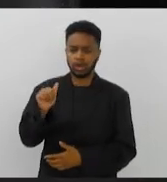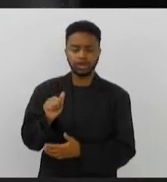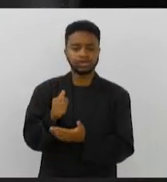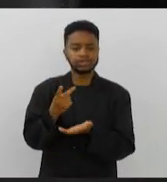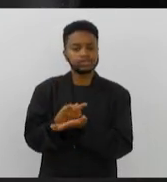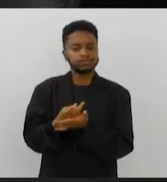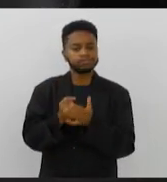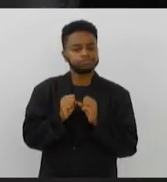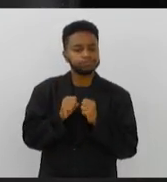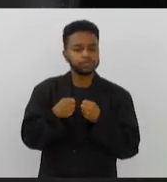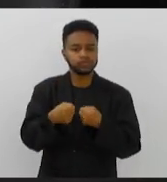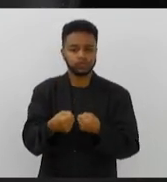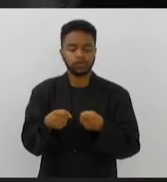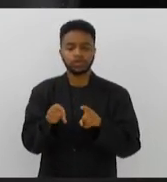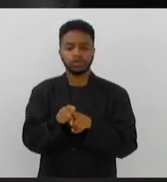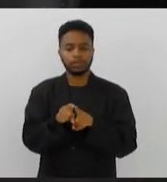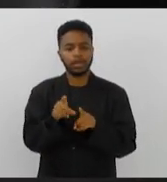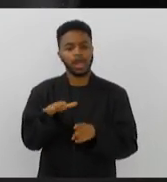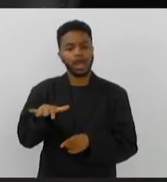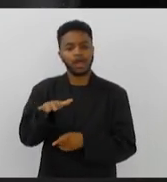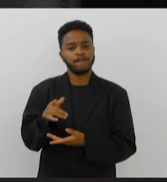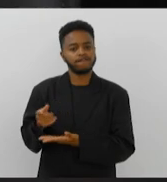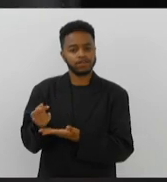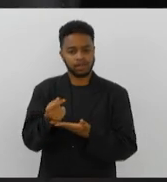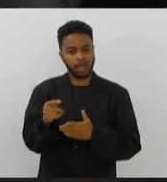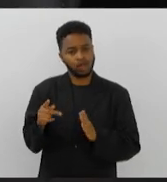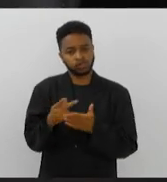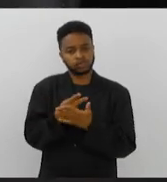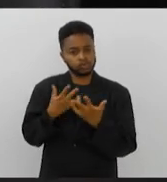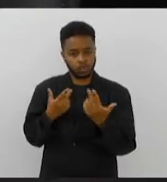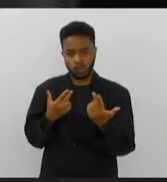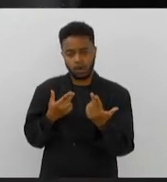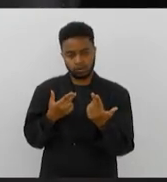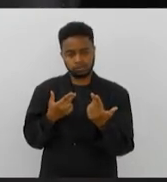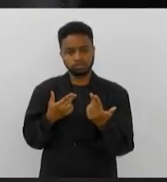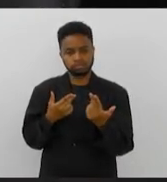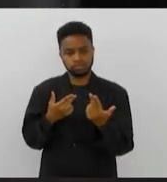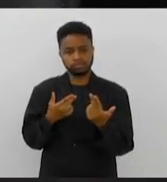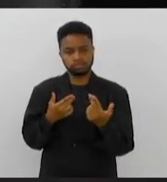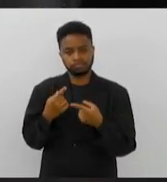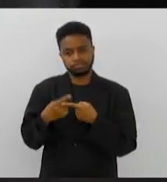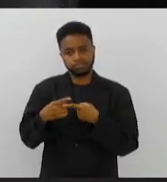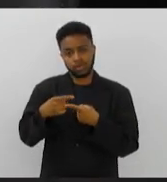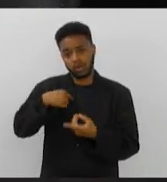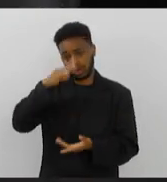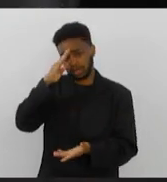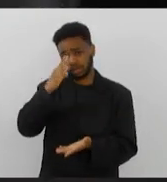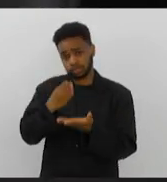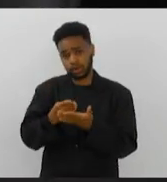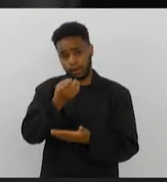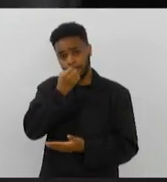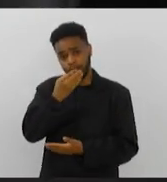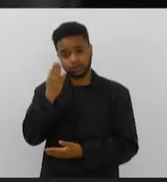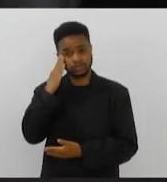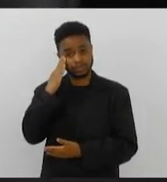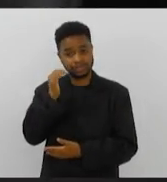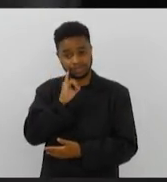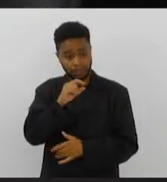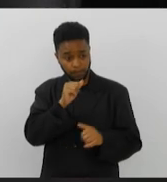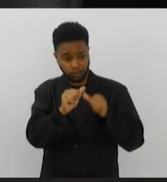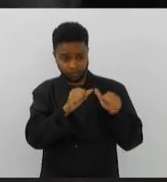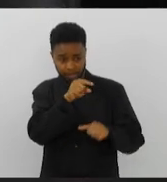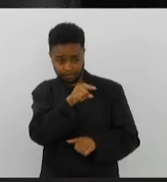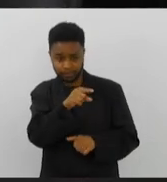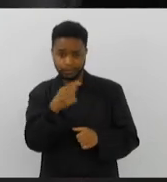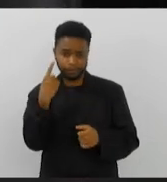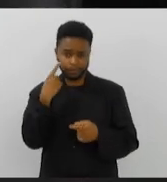e financeiramente aconteceu comigo a mesma coisa eu acredito que é bom saber se isso Mudou alguma coisa contigo preciso saber também para